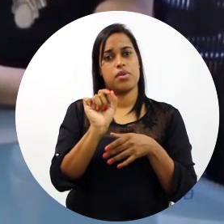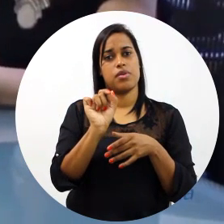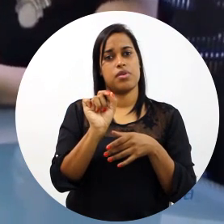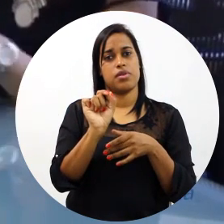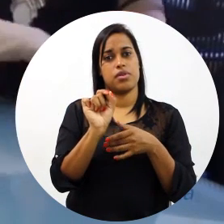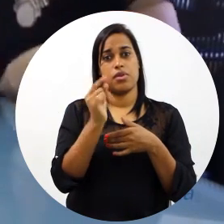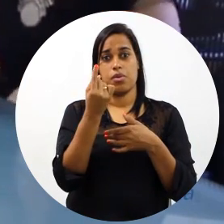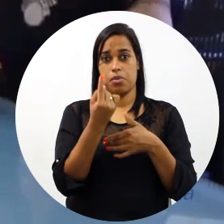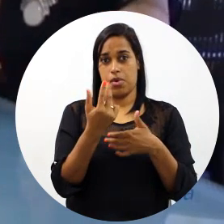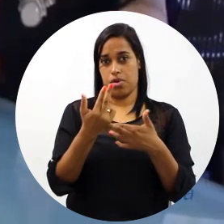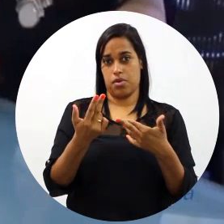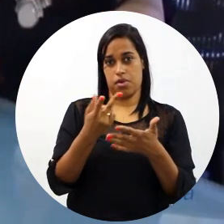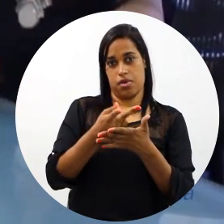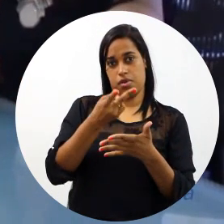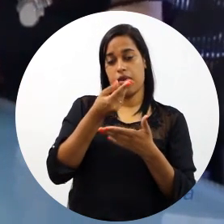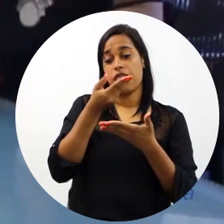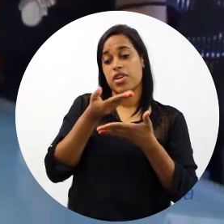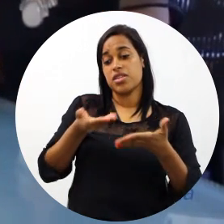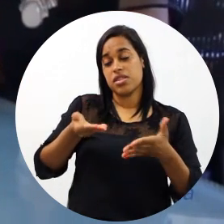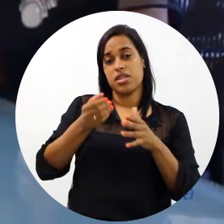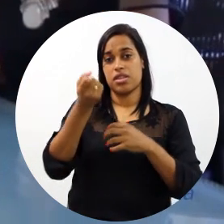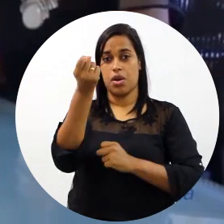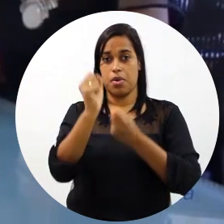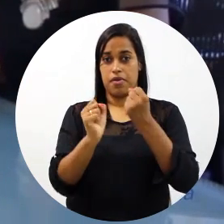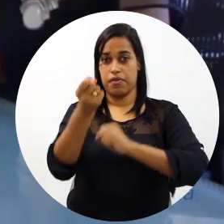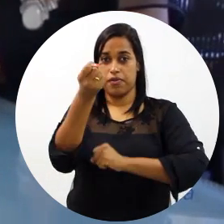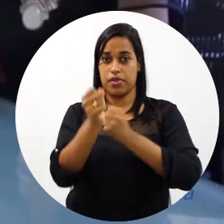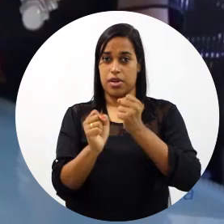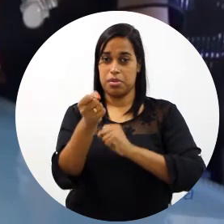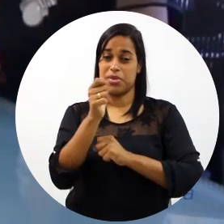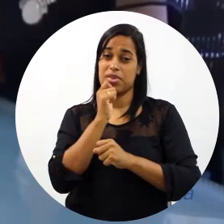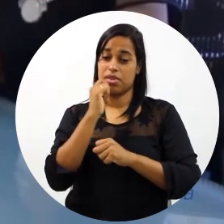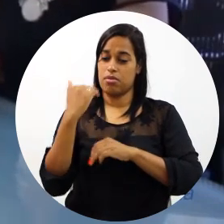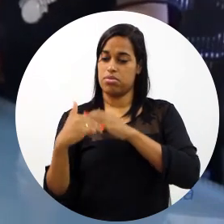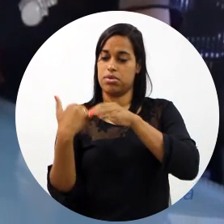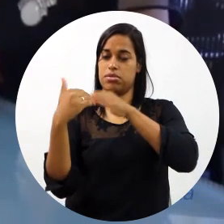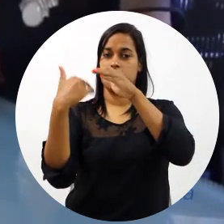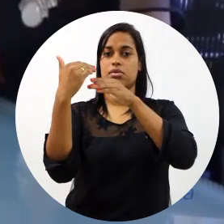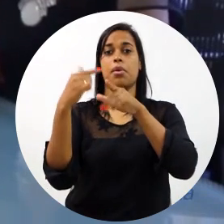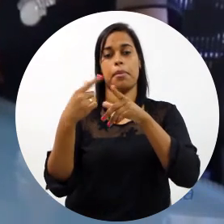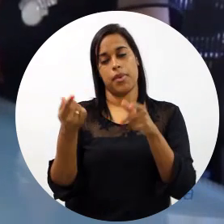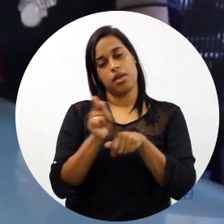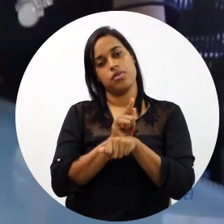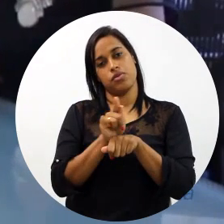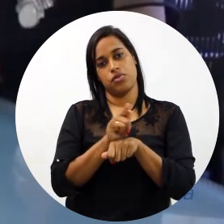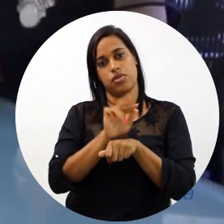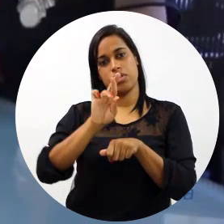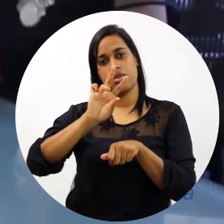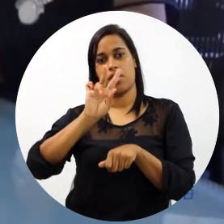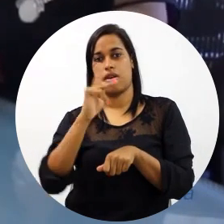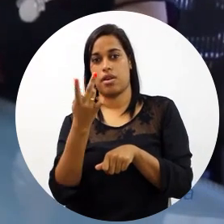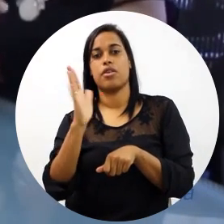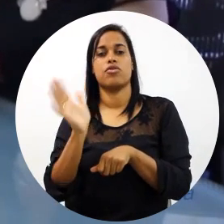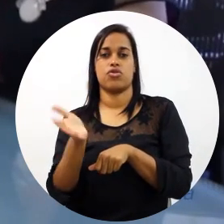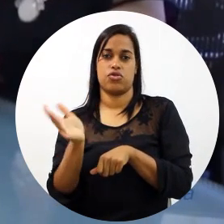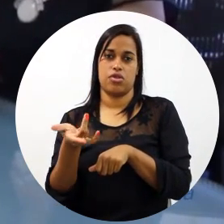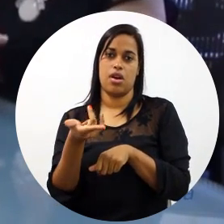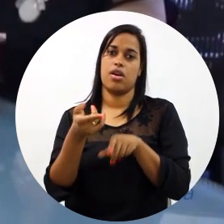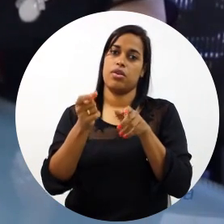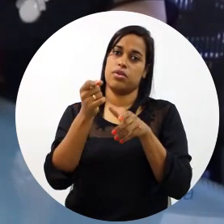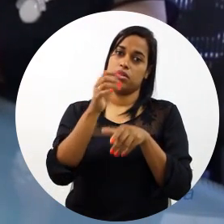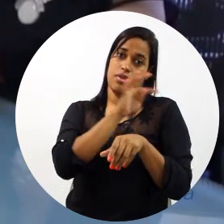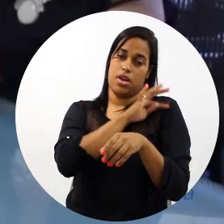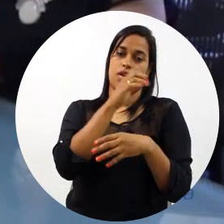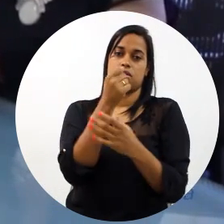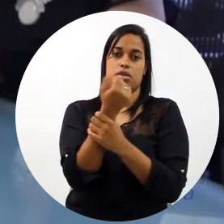uma situação. A gente estava fazendo uma visita a uma fábrica que estava ainda no processo de construção, mas aí o gerente de RH já estava lá e o técnico de